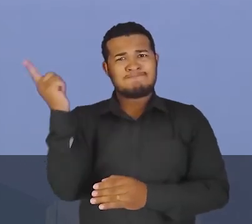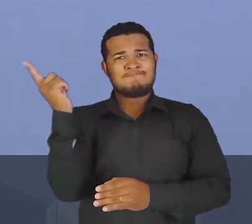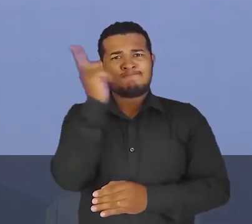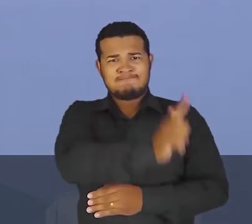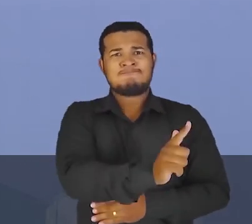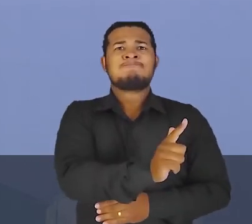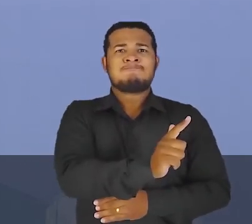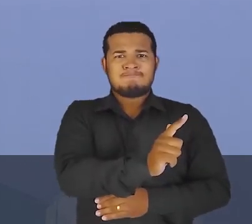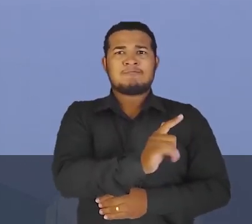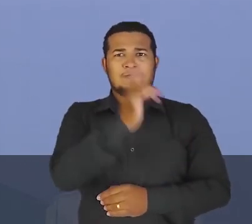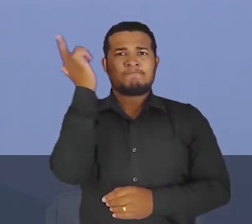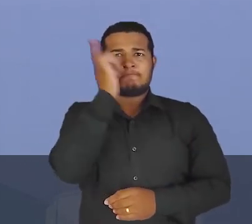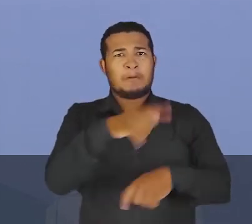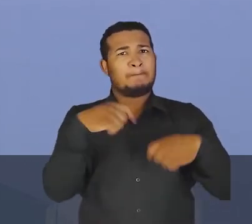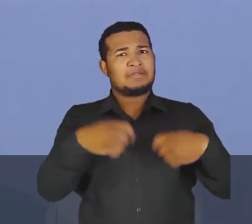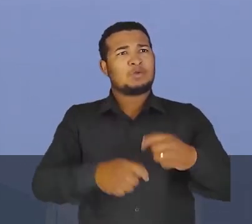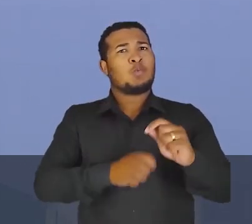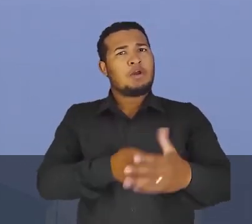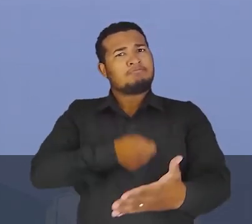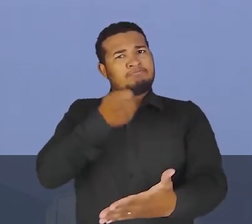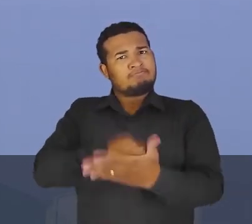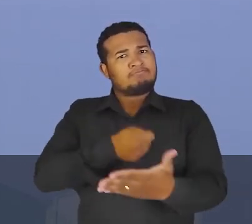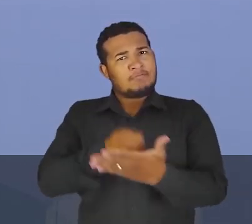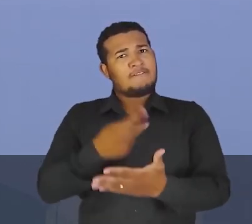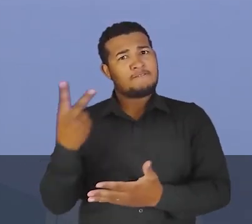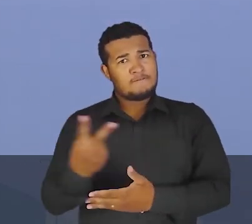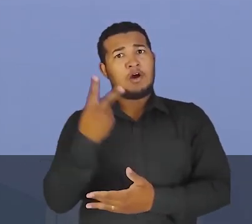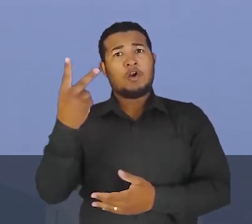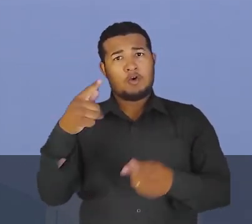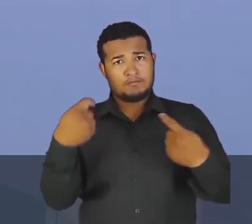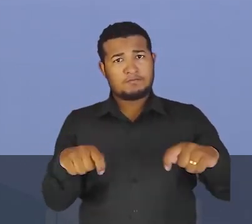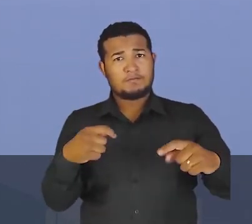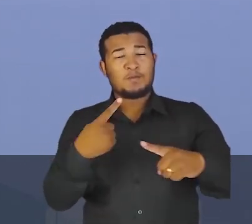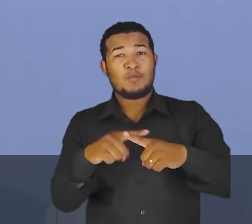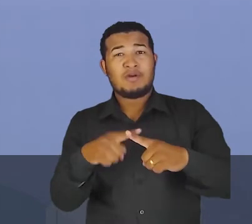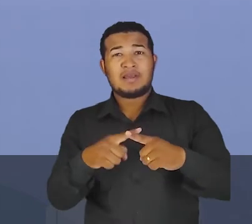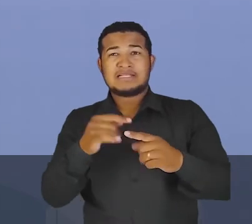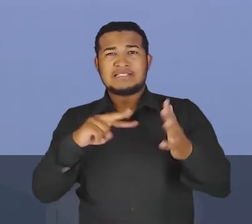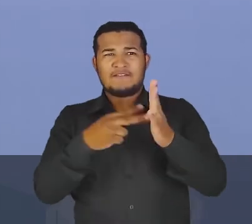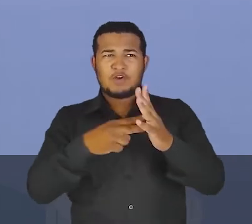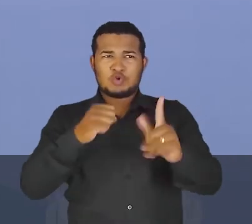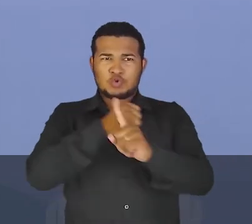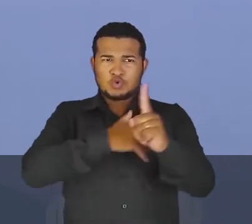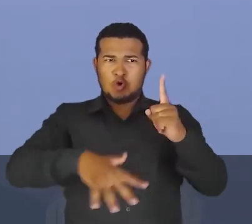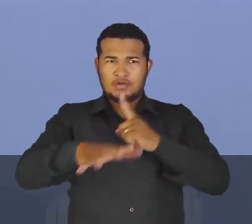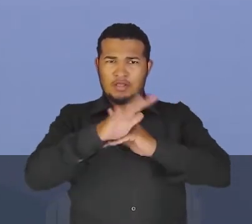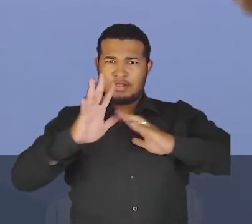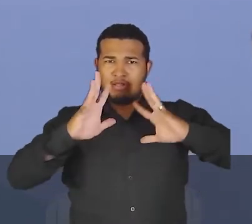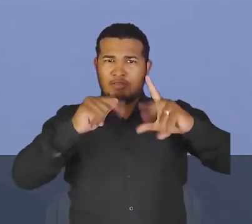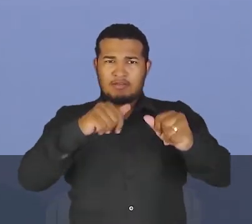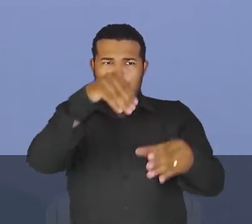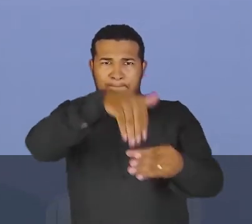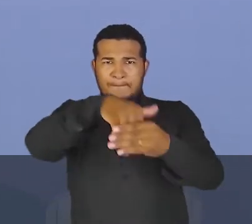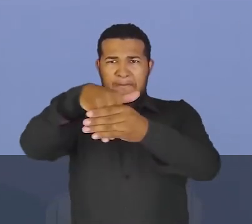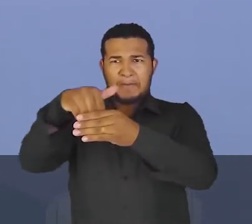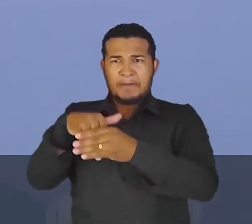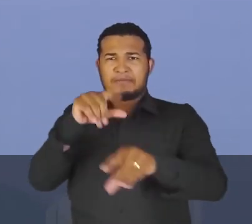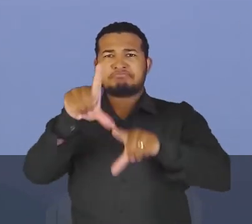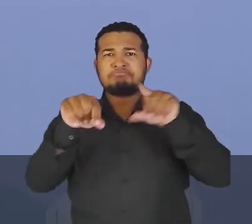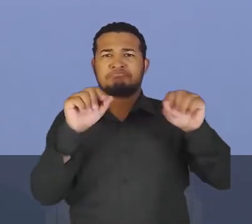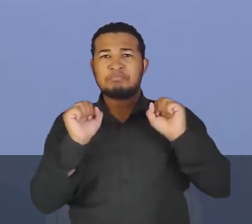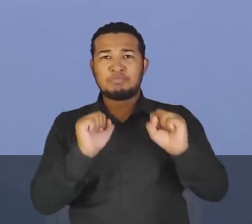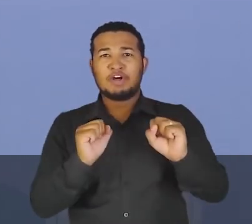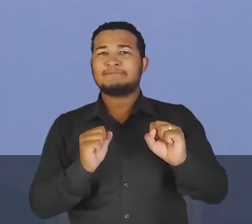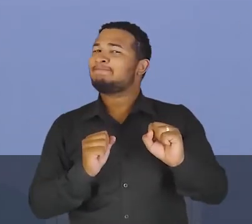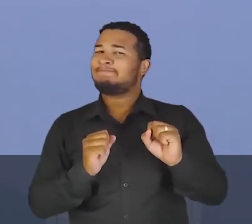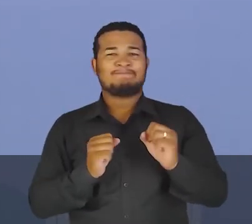é uma conquista que nós devemos, de fato, valorizar, porque nem todas as sociedades as pessoas podem votar, podem participar ativamente